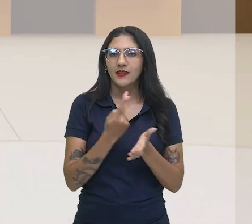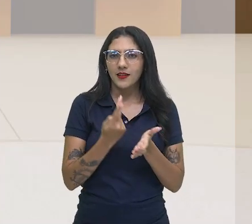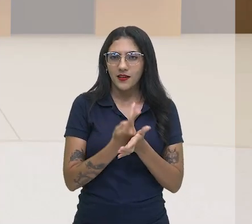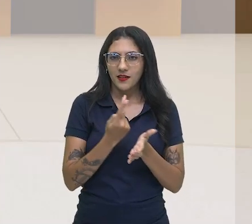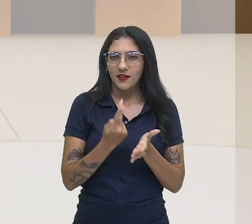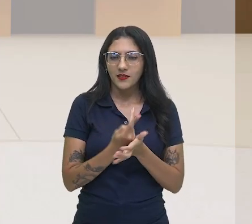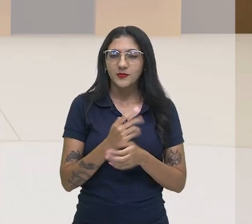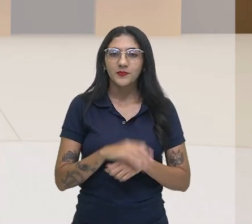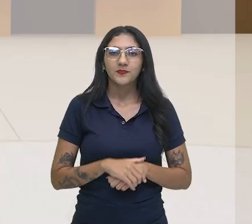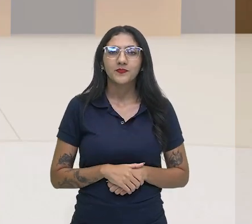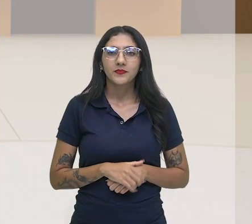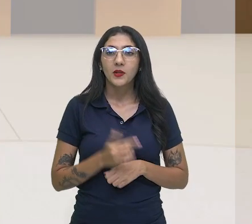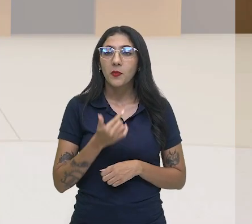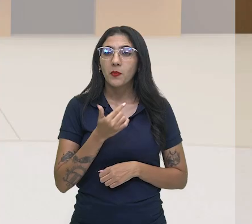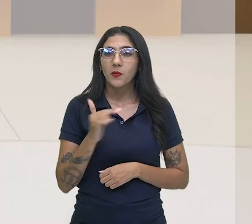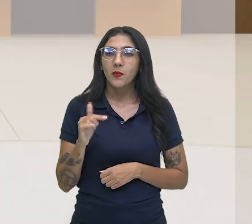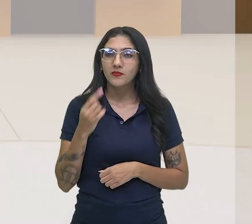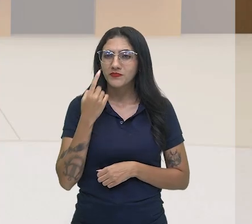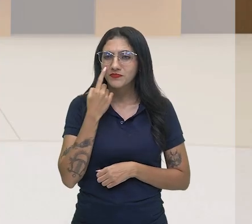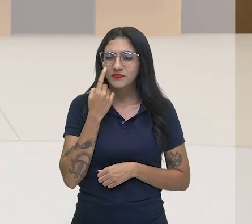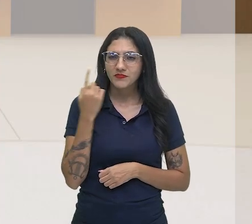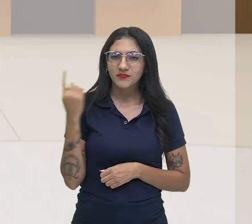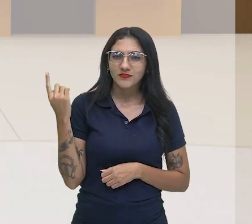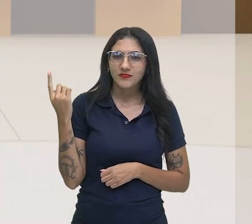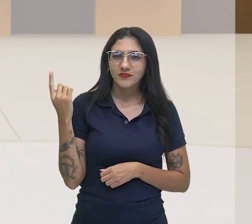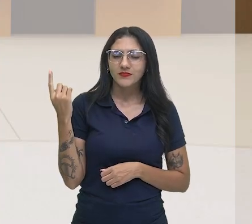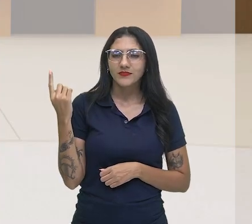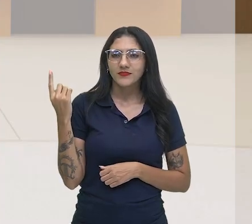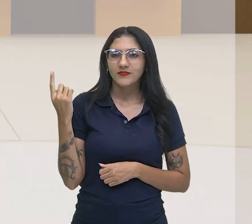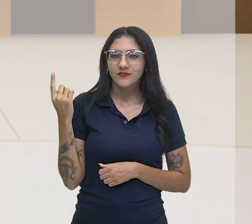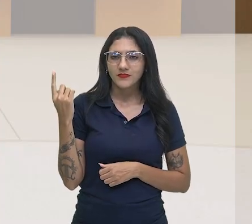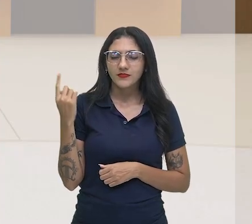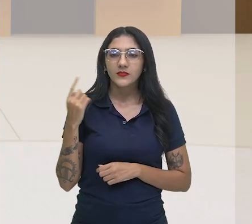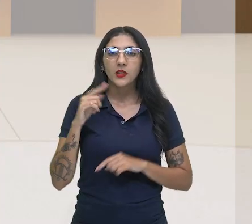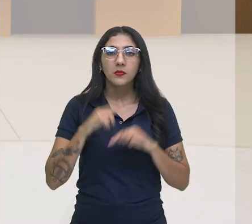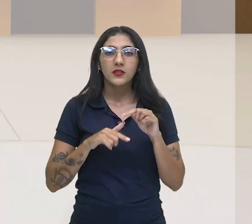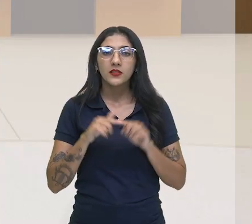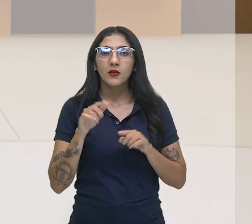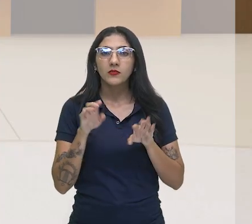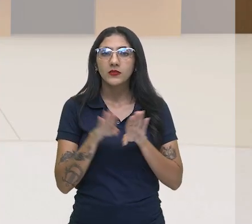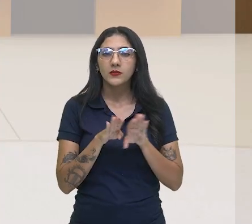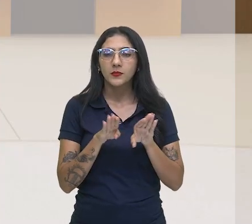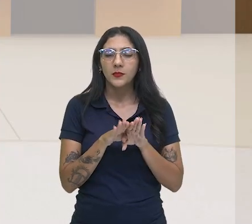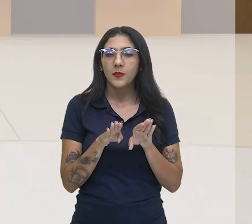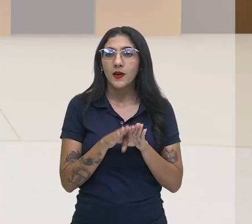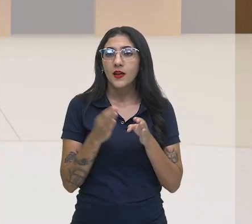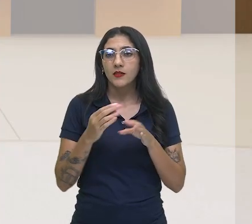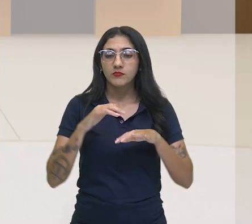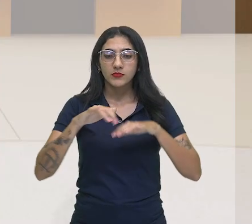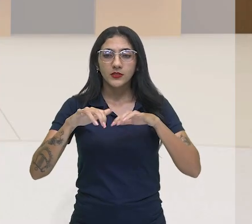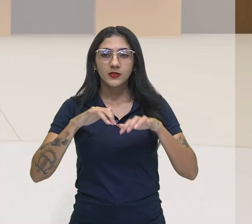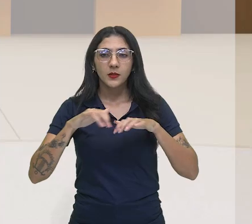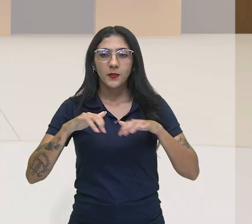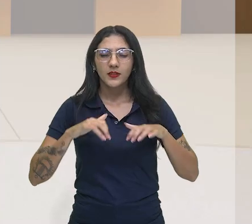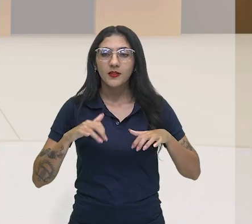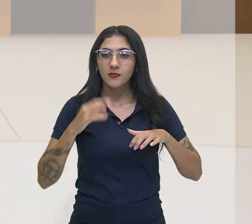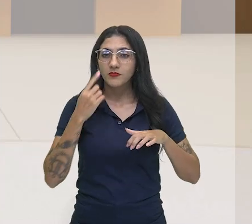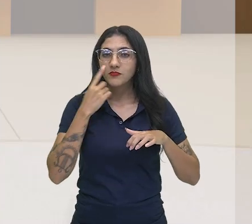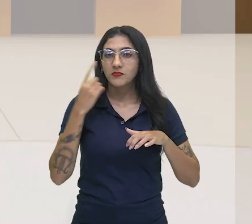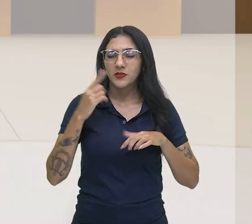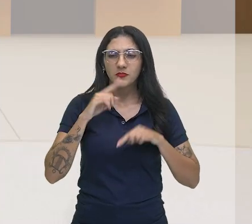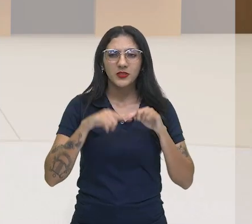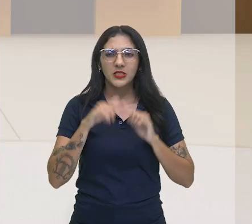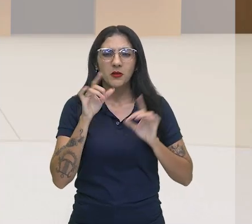adequado, tá bom? Temos mais duas, né, professora Marta? E temos também a questão de ver ali já, enquanto a primeira imagem mostra o lixo